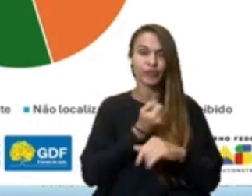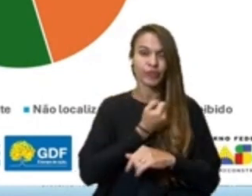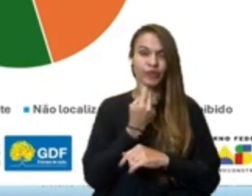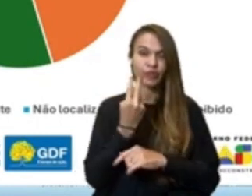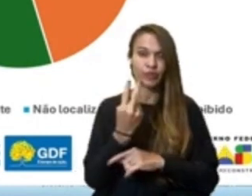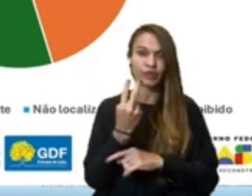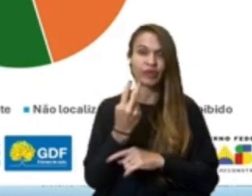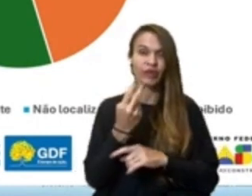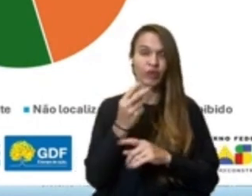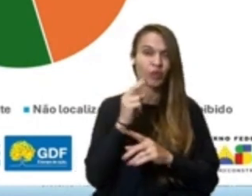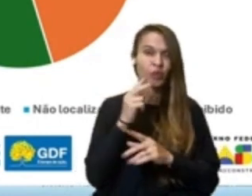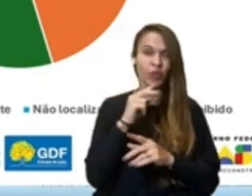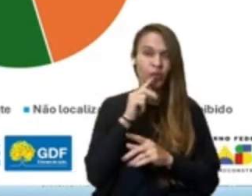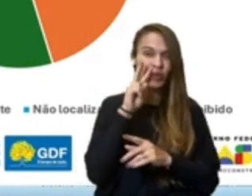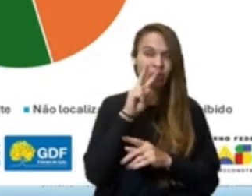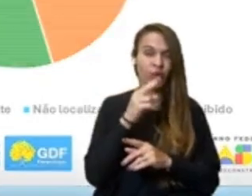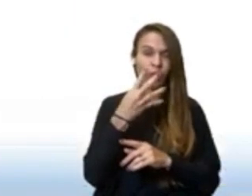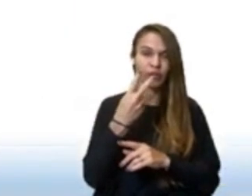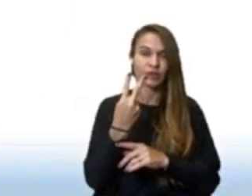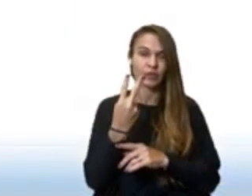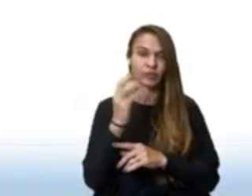daqui, 42%.